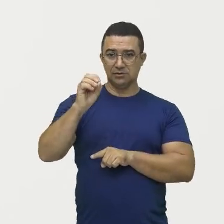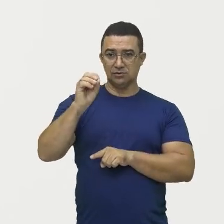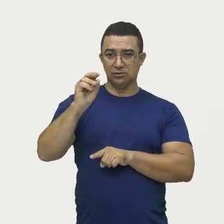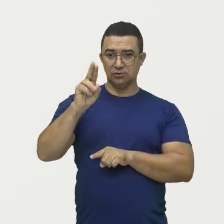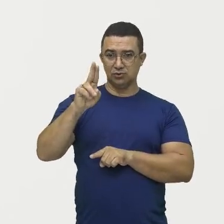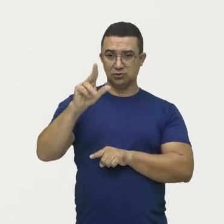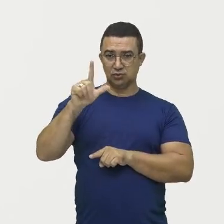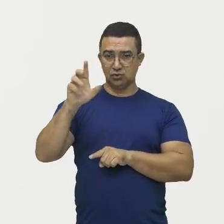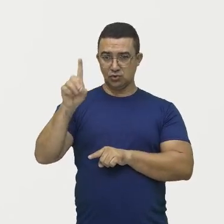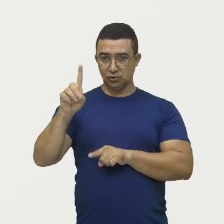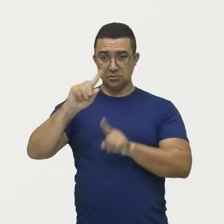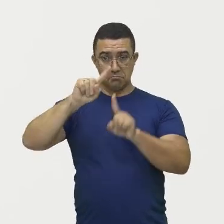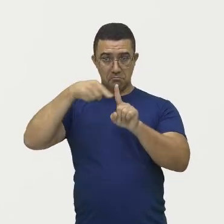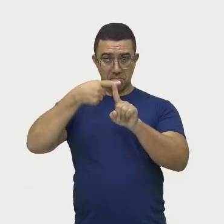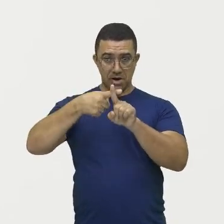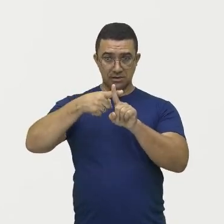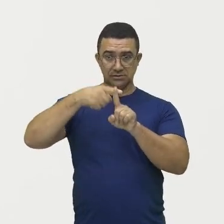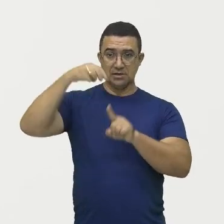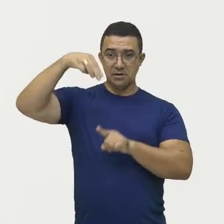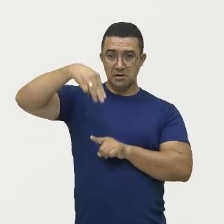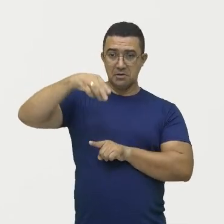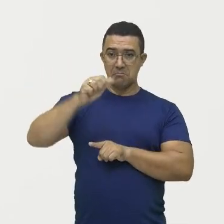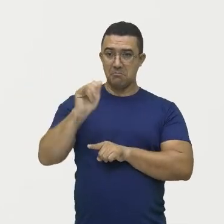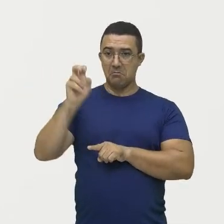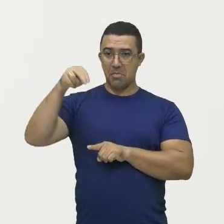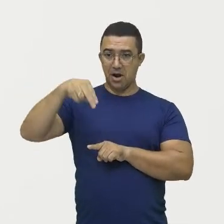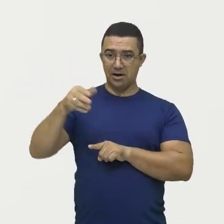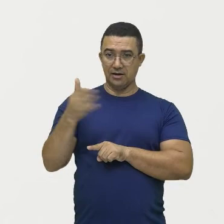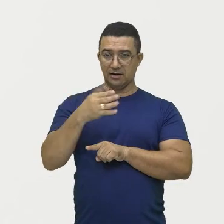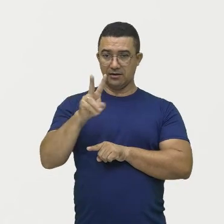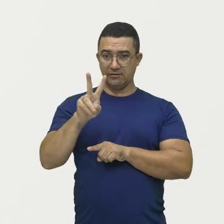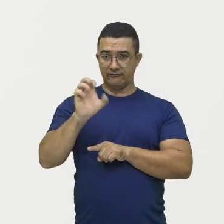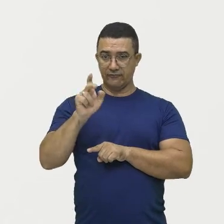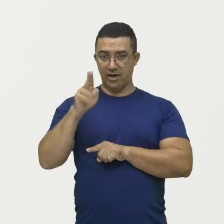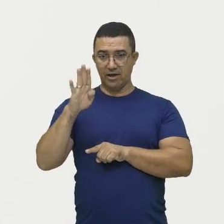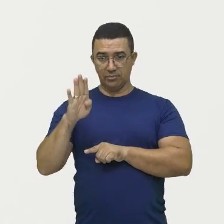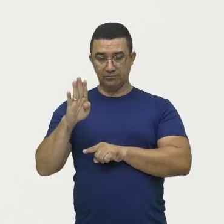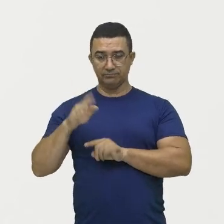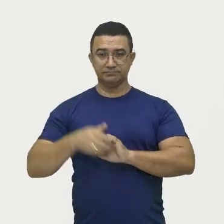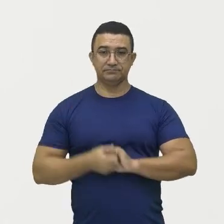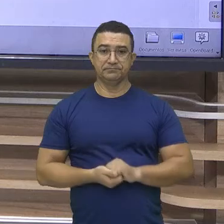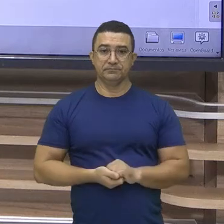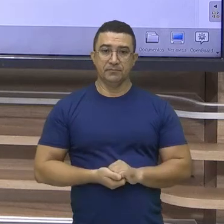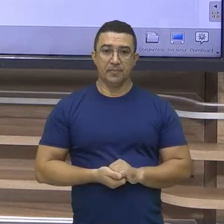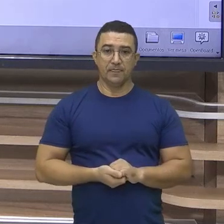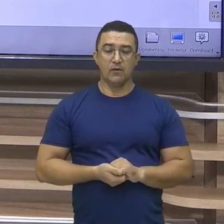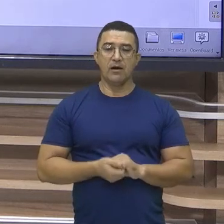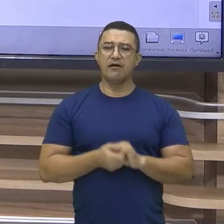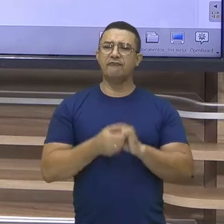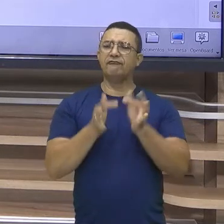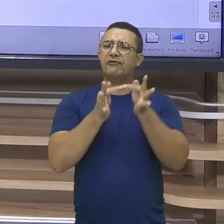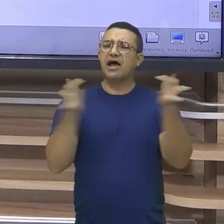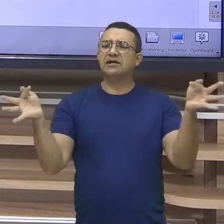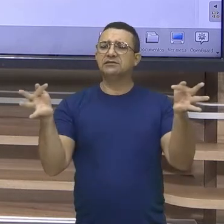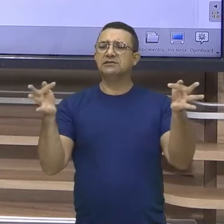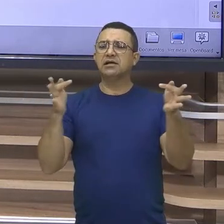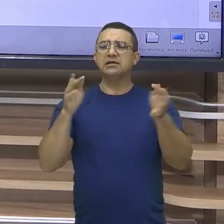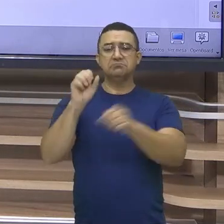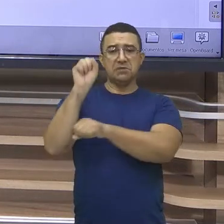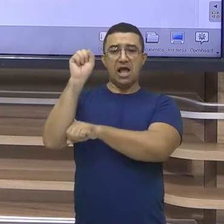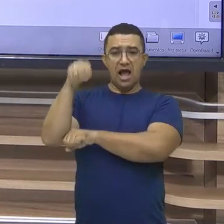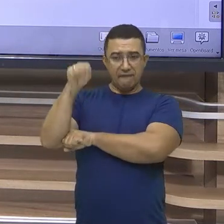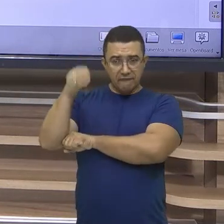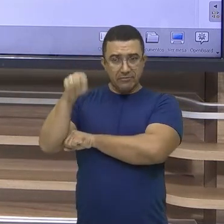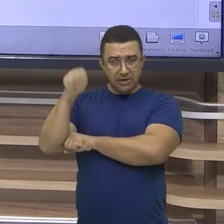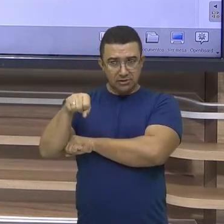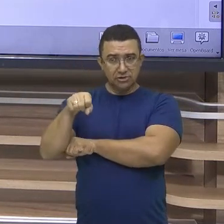Tá? Aliás, uma dica importante, as frases afirmativas, né, elas vão começar sempre com o sujeito. Exceto